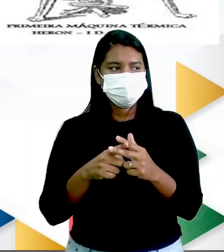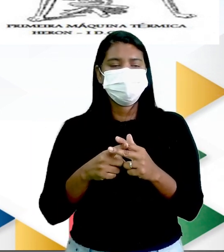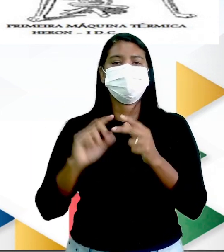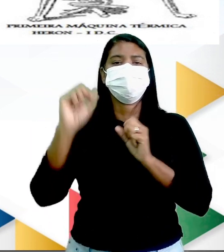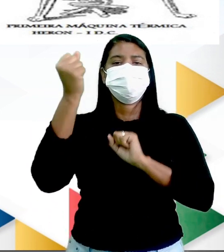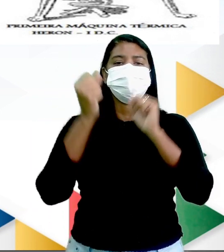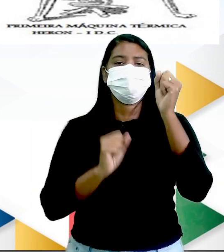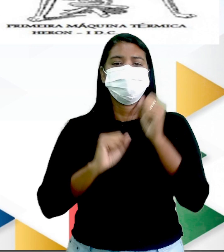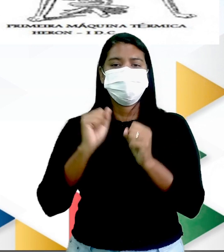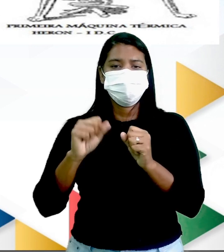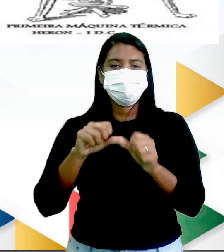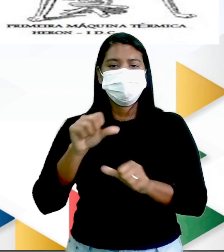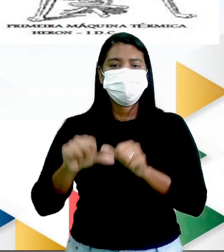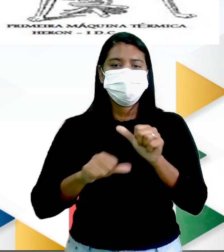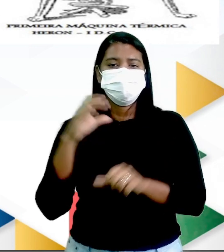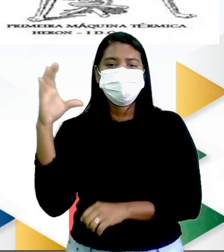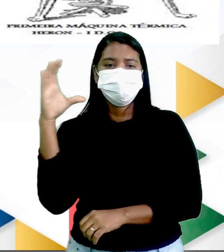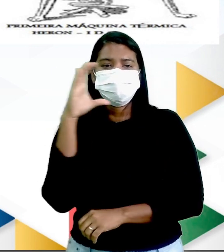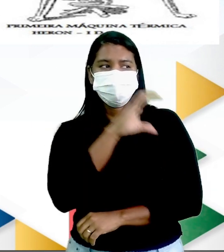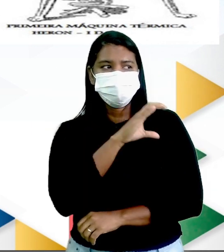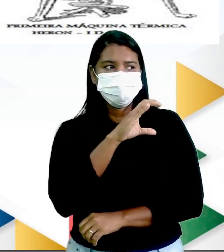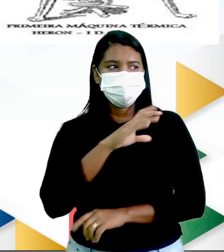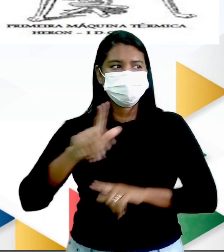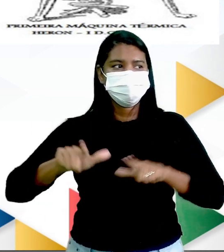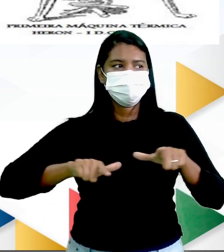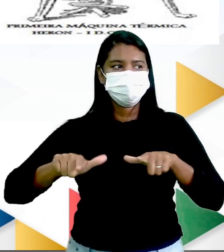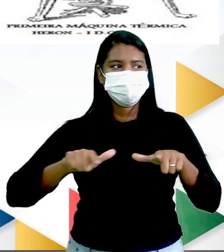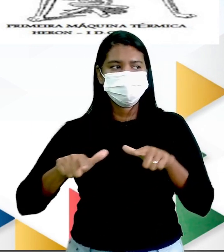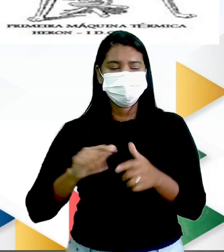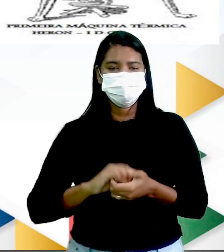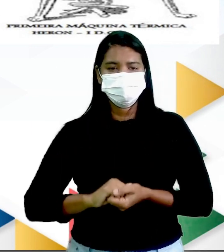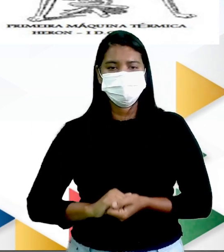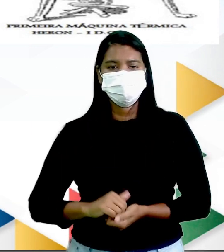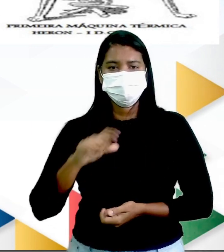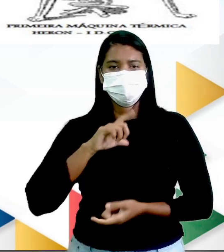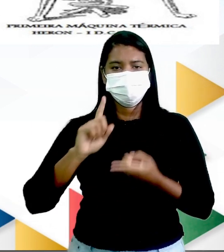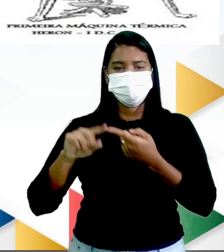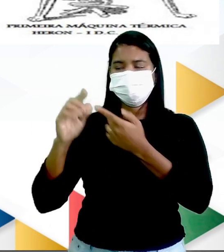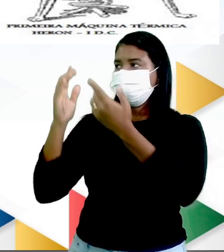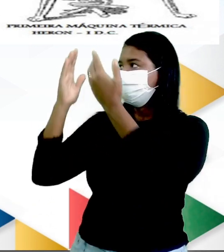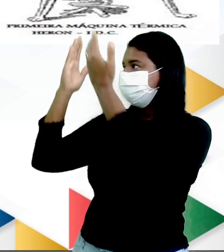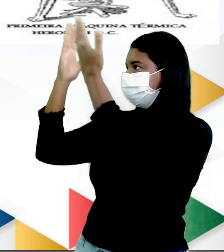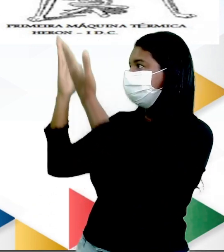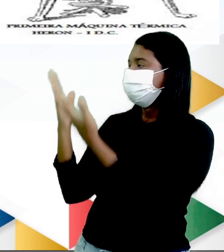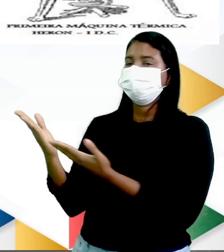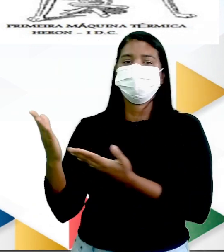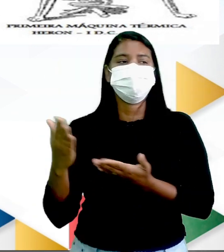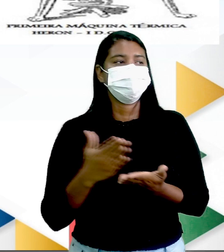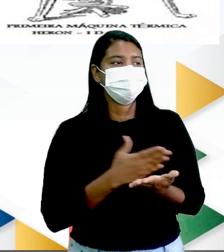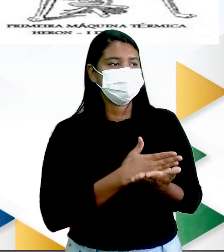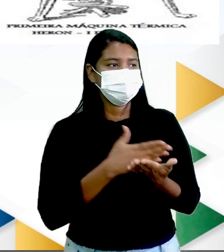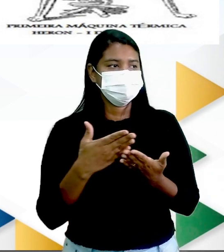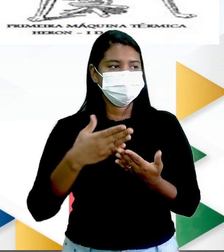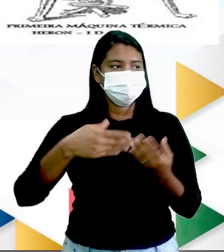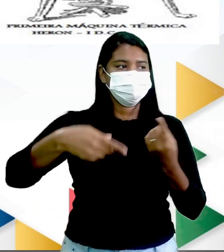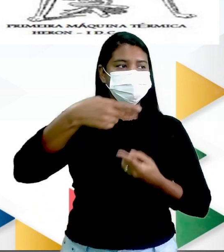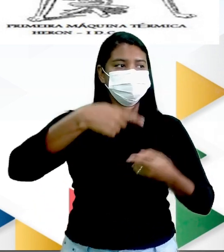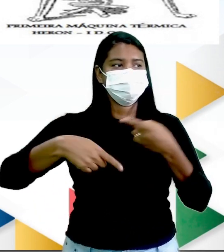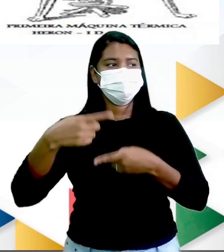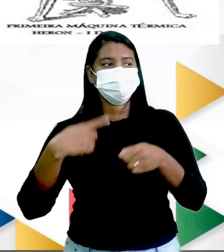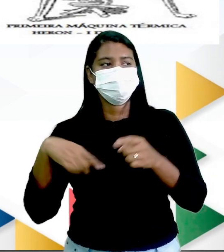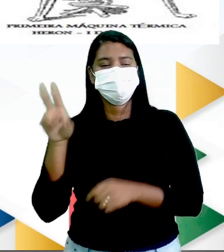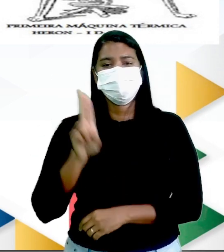térmicas convertem, por exemplo, o calor em trabalho. Temos aqui, elas funcionam em ciclos e